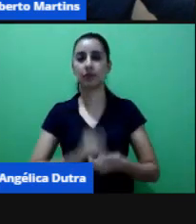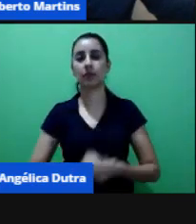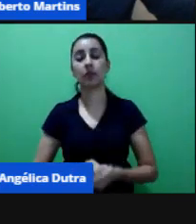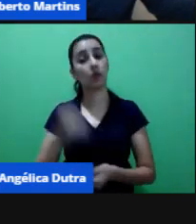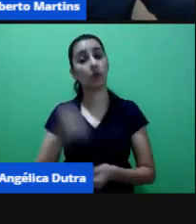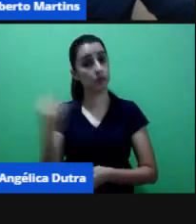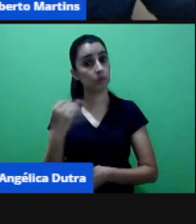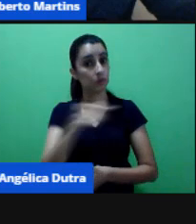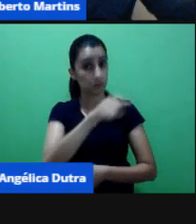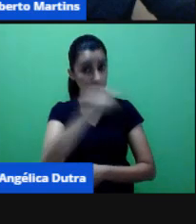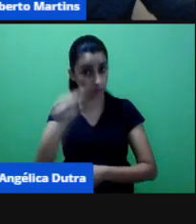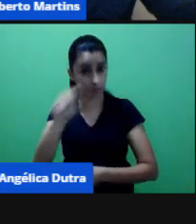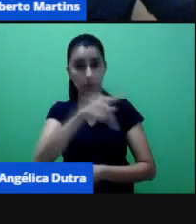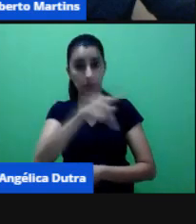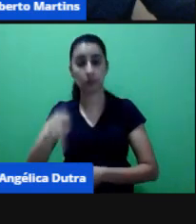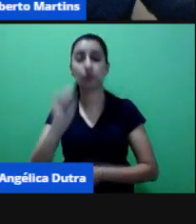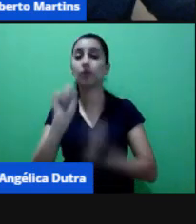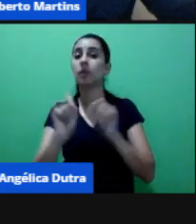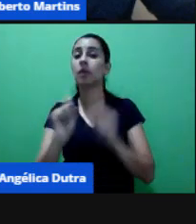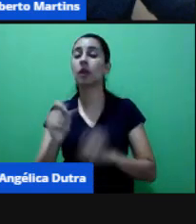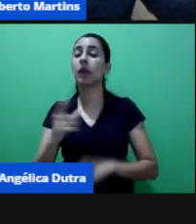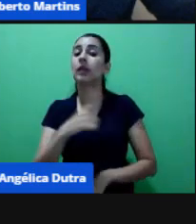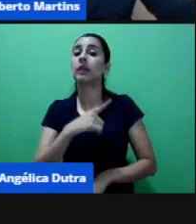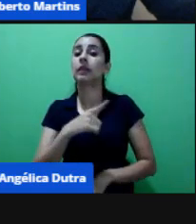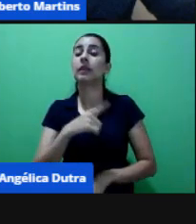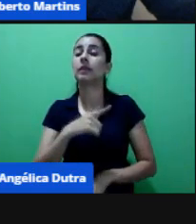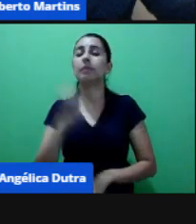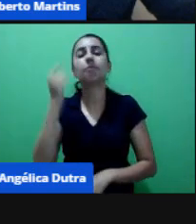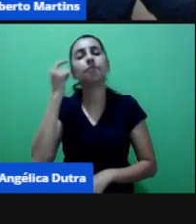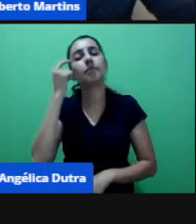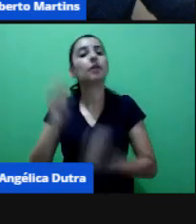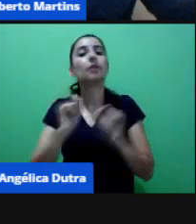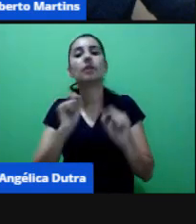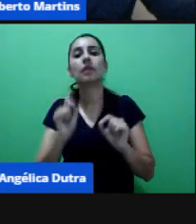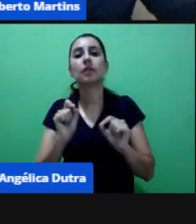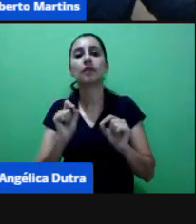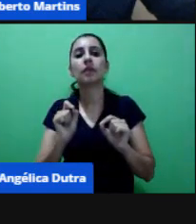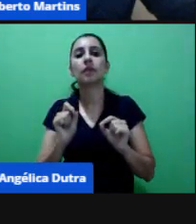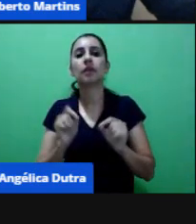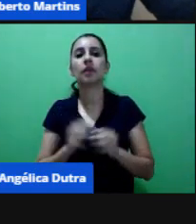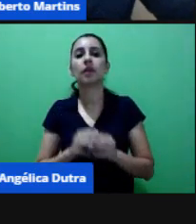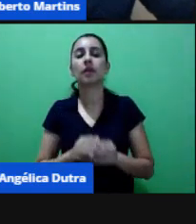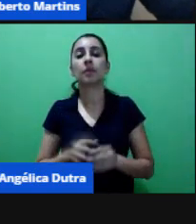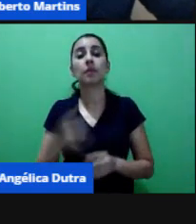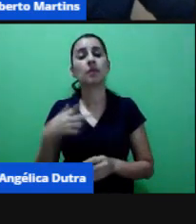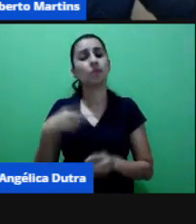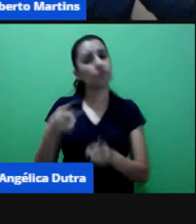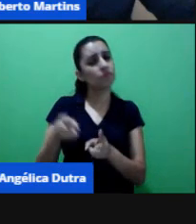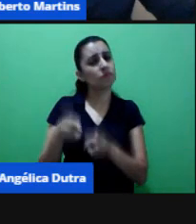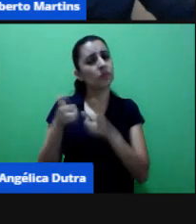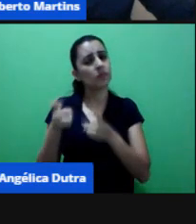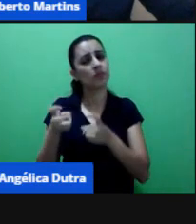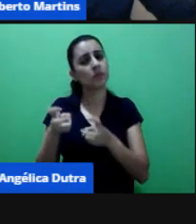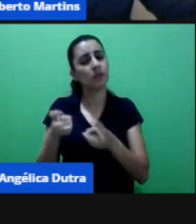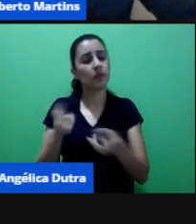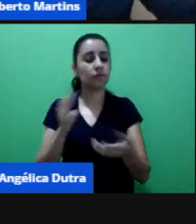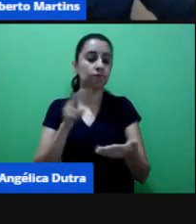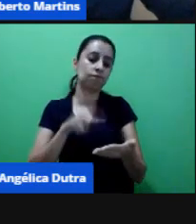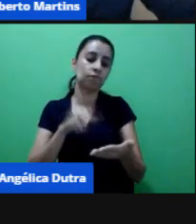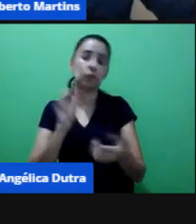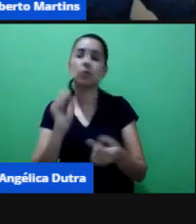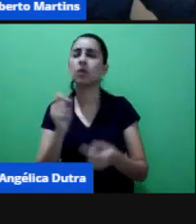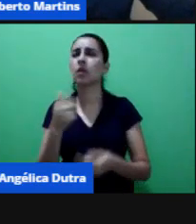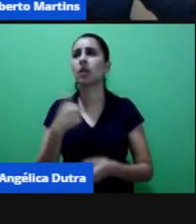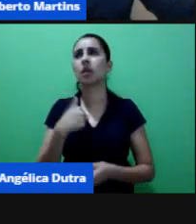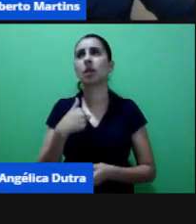professor, ter essa relação com você, para você poder ter um olhar do que você pode esperar